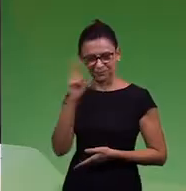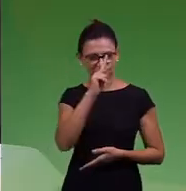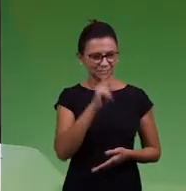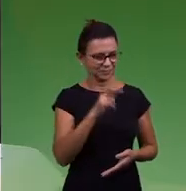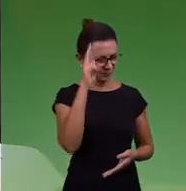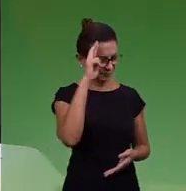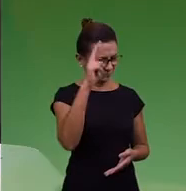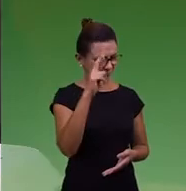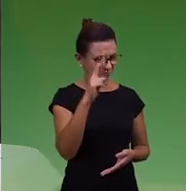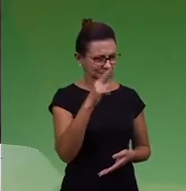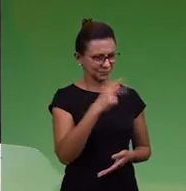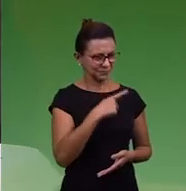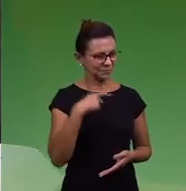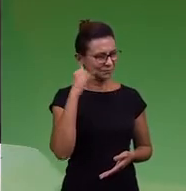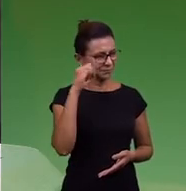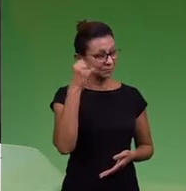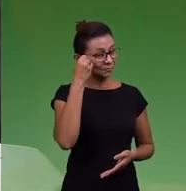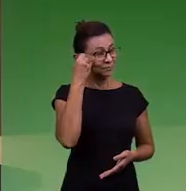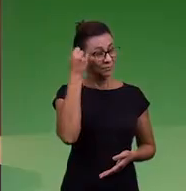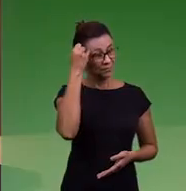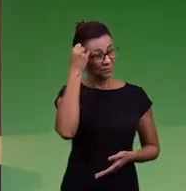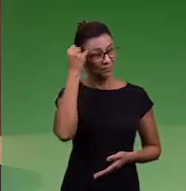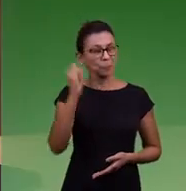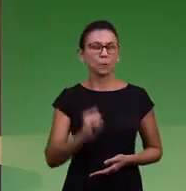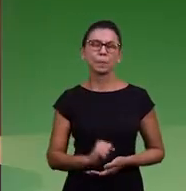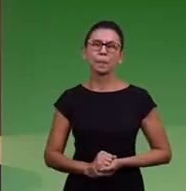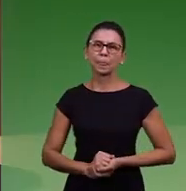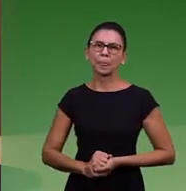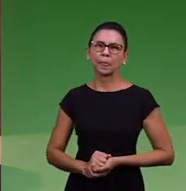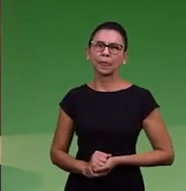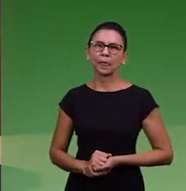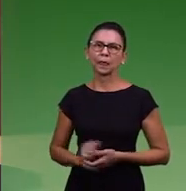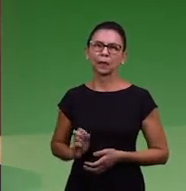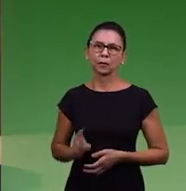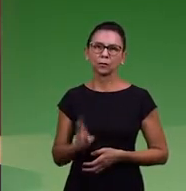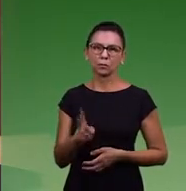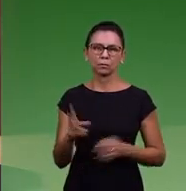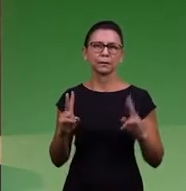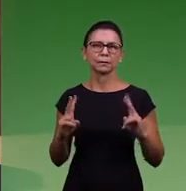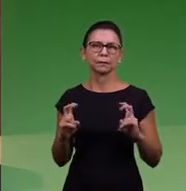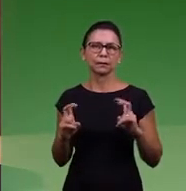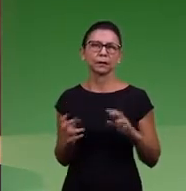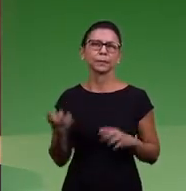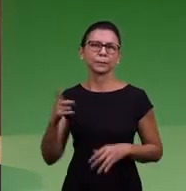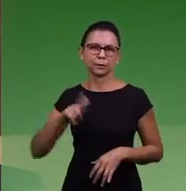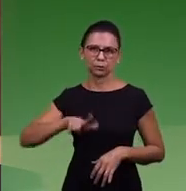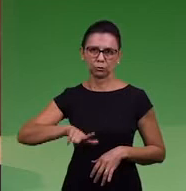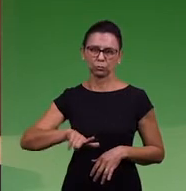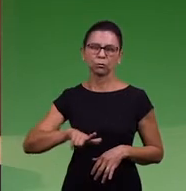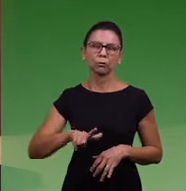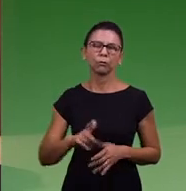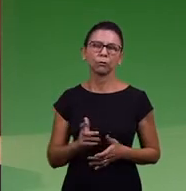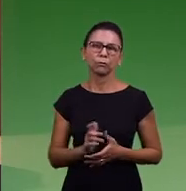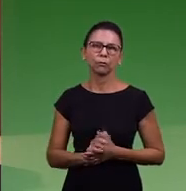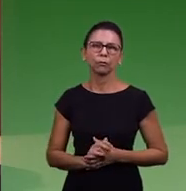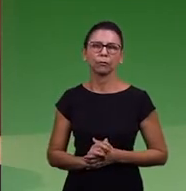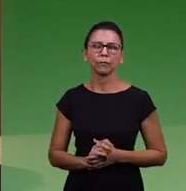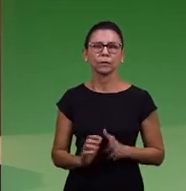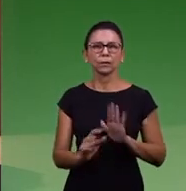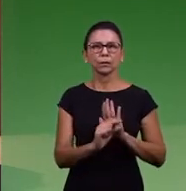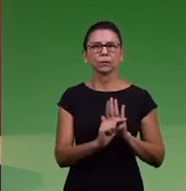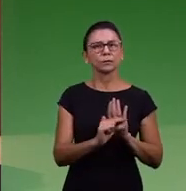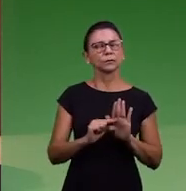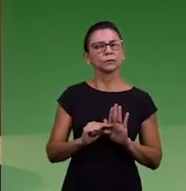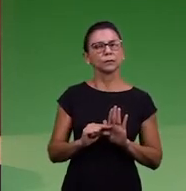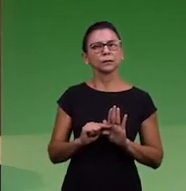Senhor, pastor Josias. Nós vamos então dar sequência a este tema, e eu vou mais uma vez abordar o